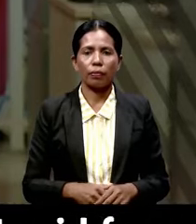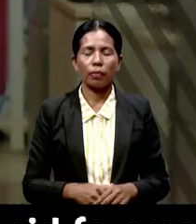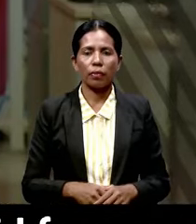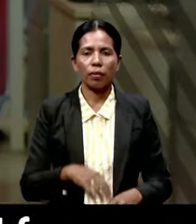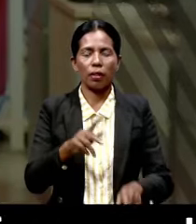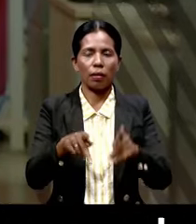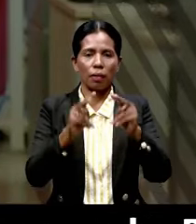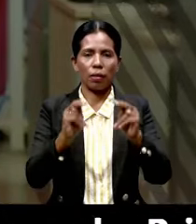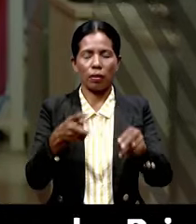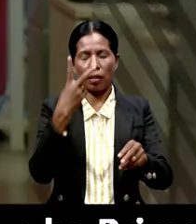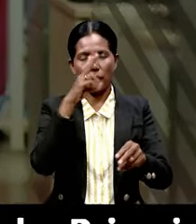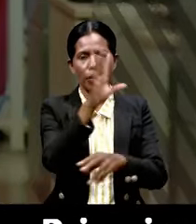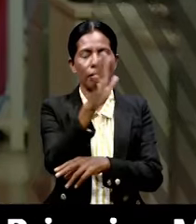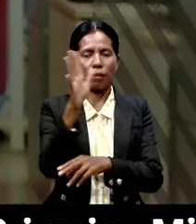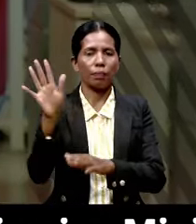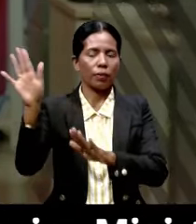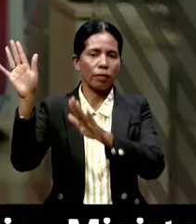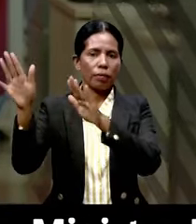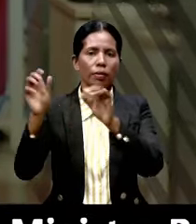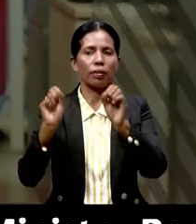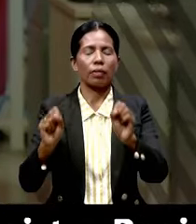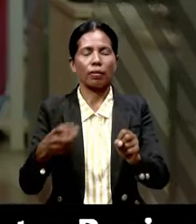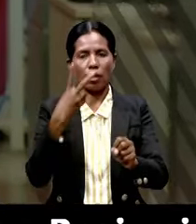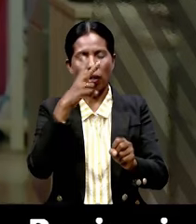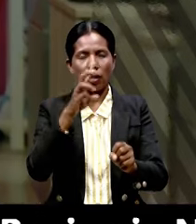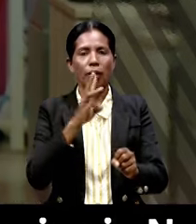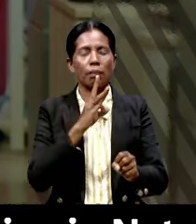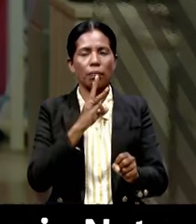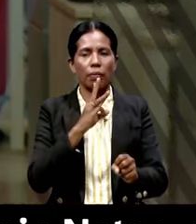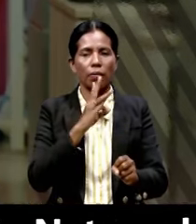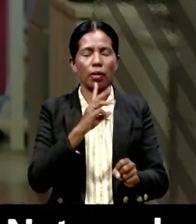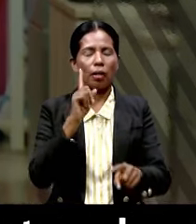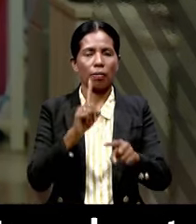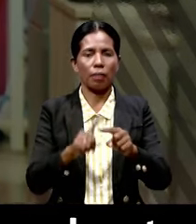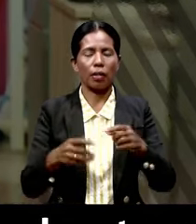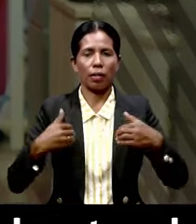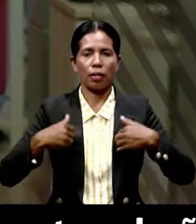comunidade precisa reflorestar e forrolar onde absorve bem no evita desastre natural.